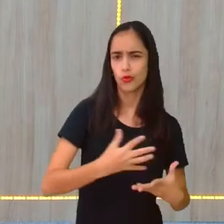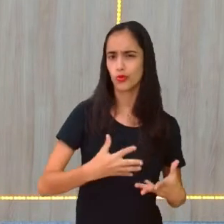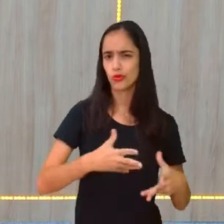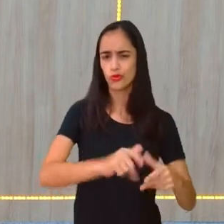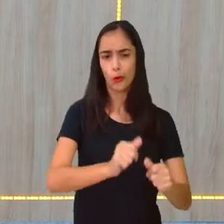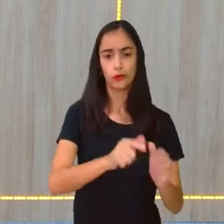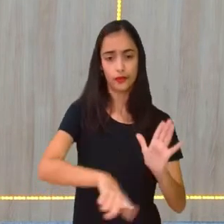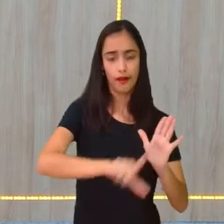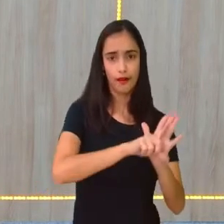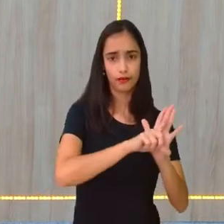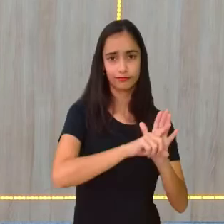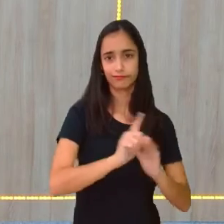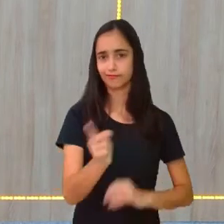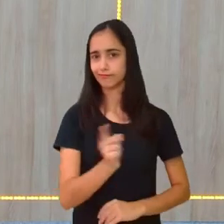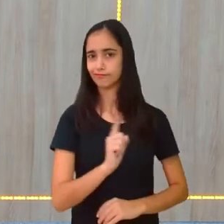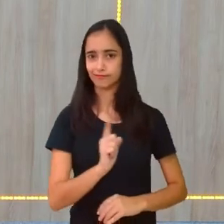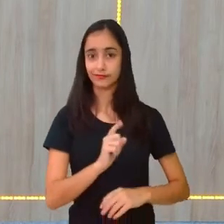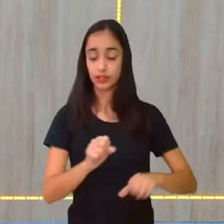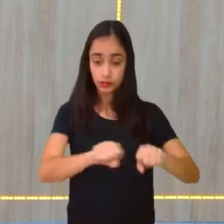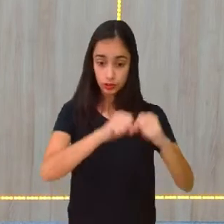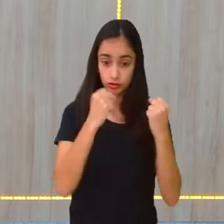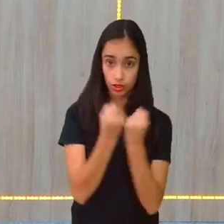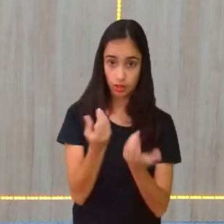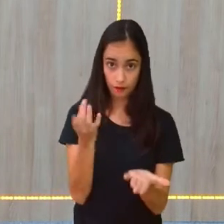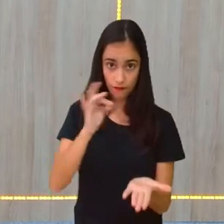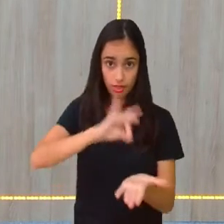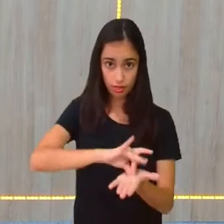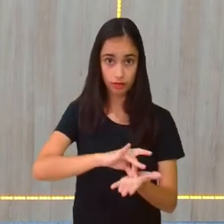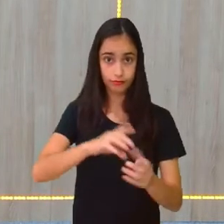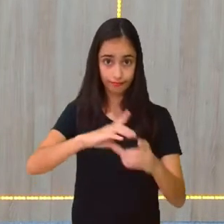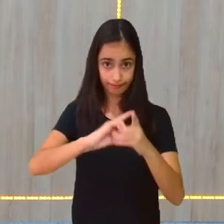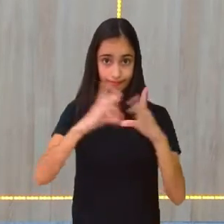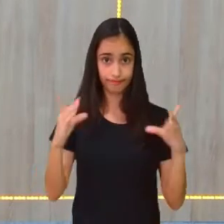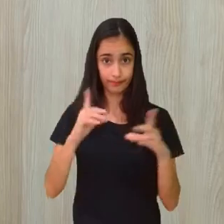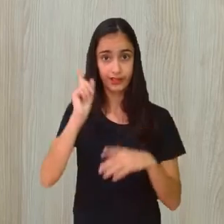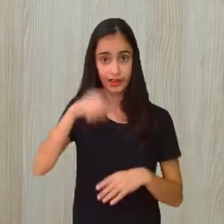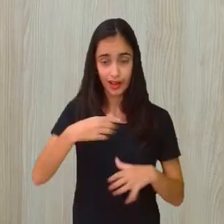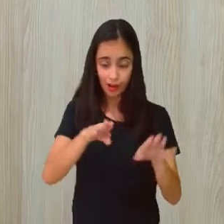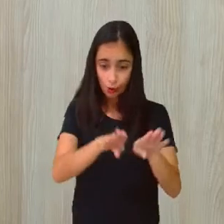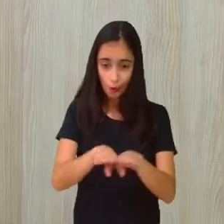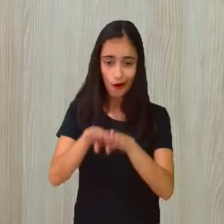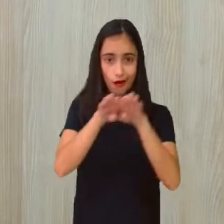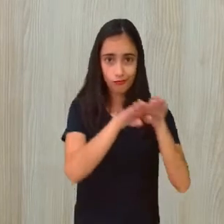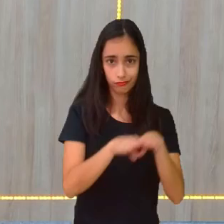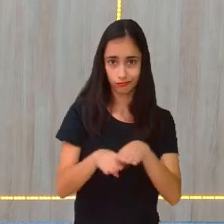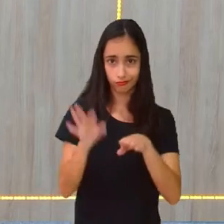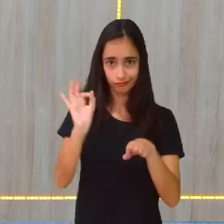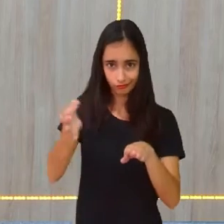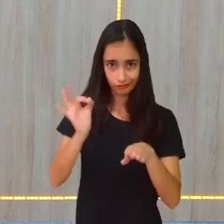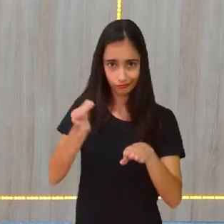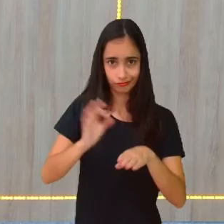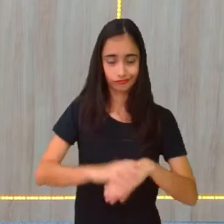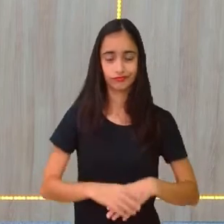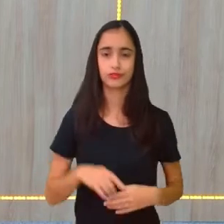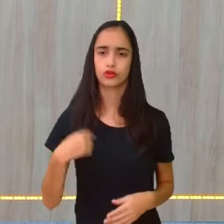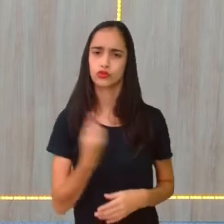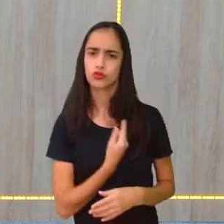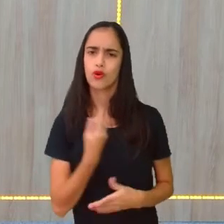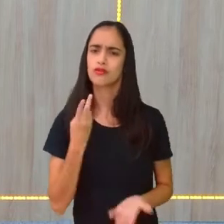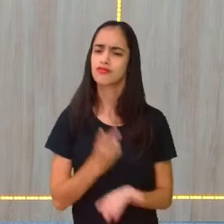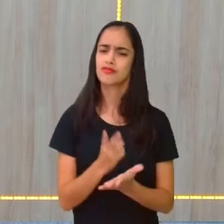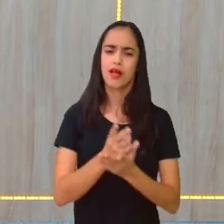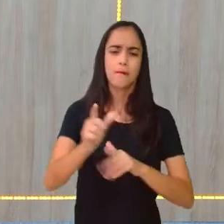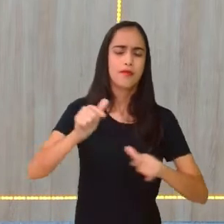Não. Certo? Numa sociedade verdadeiramente democrática, ela é igualitária. É igualitária, né? Exato. A gente trabalha com